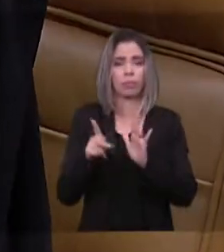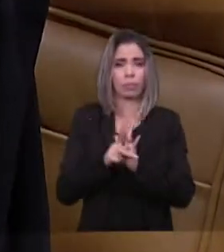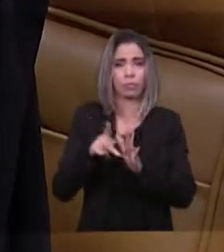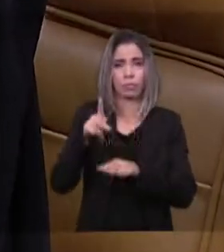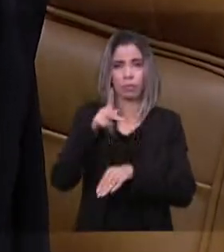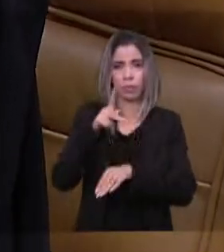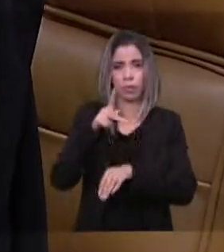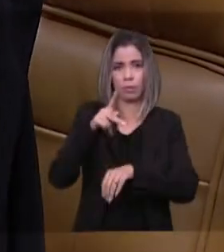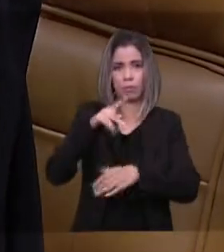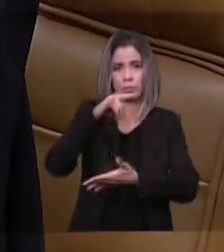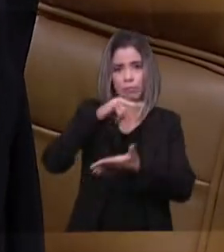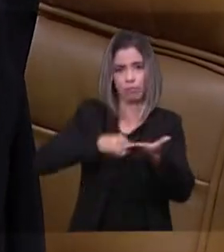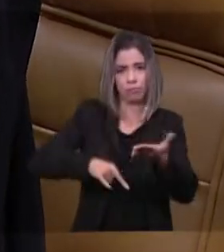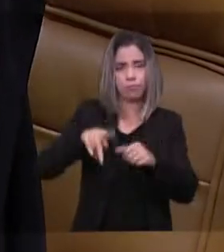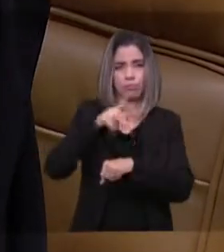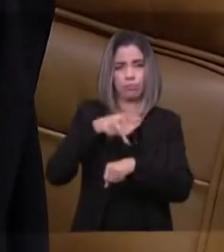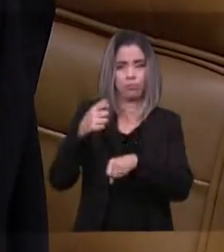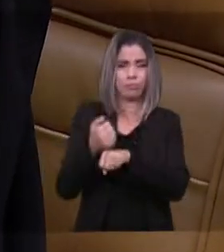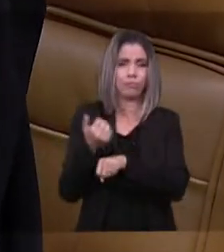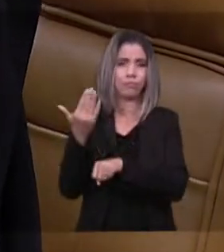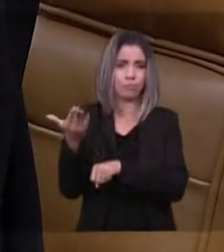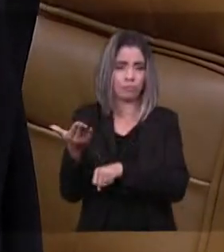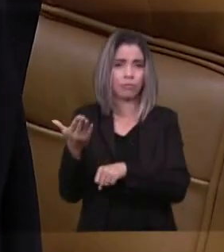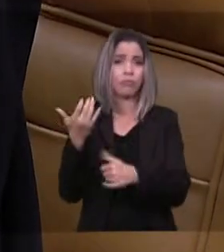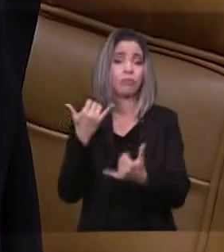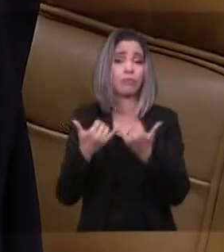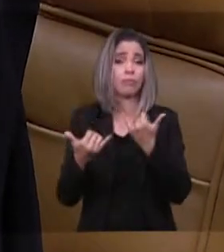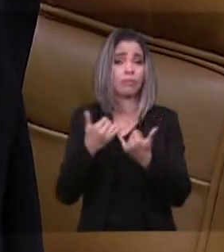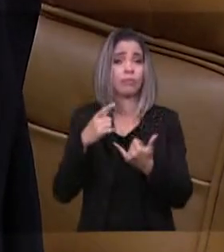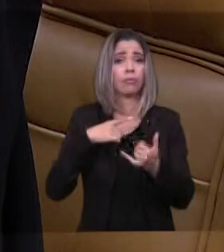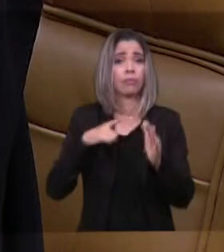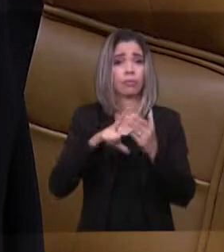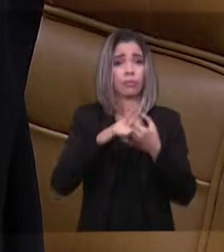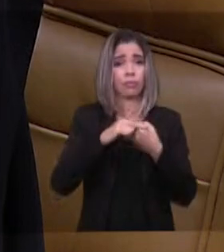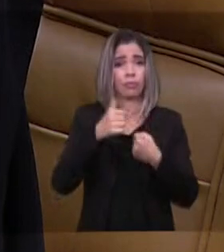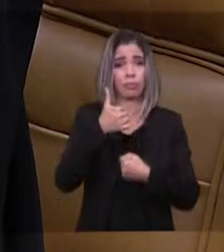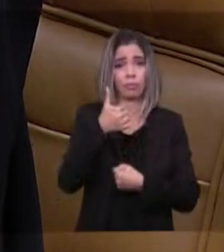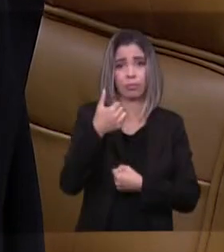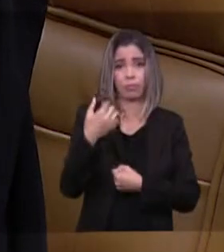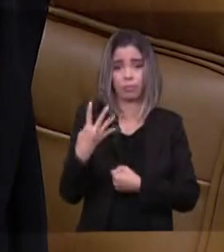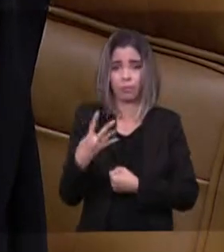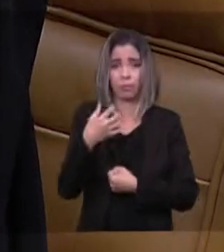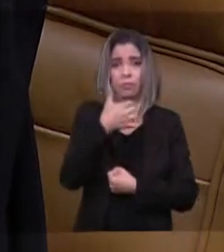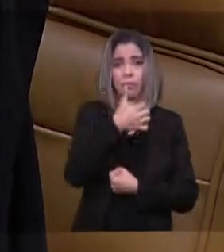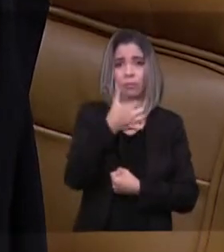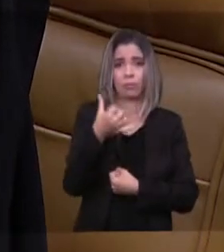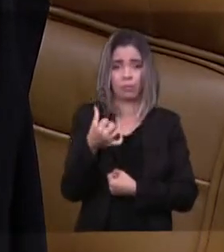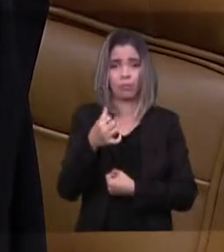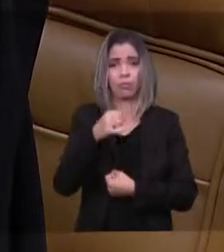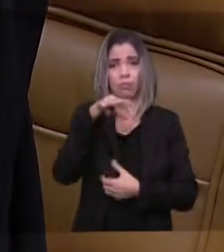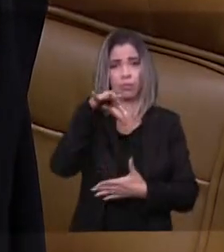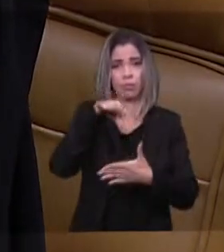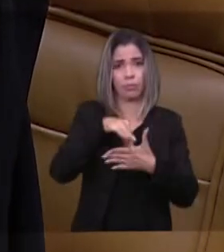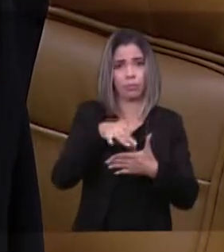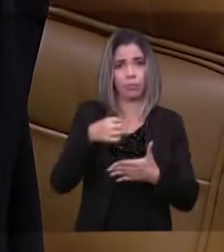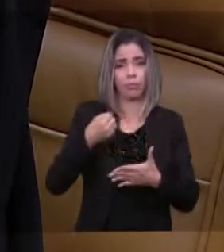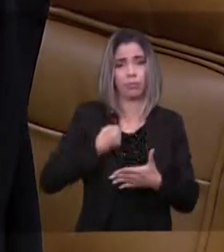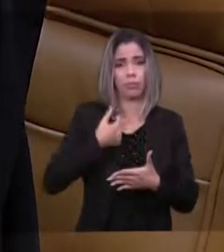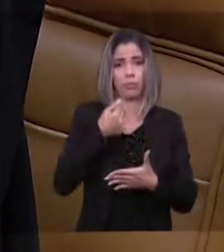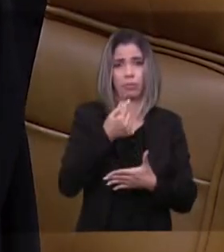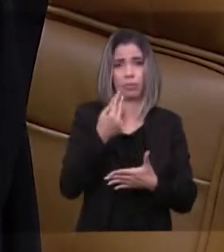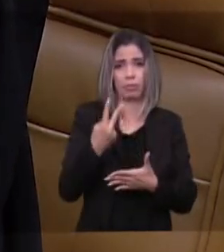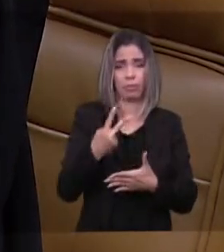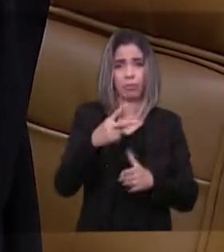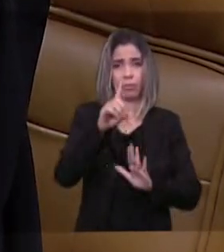internacional. Em sentido semelhante, destaco os artigos 14 e 16 do anexo 72 do